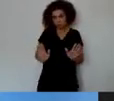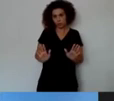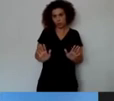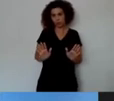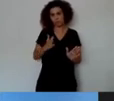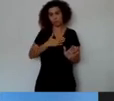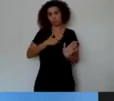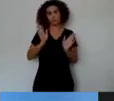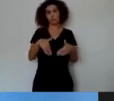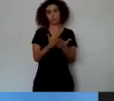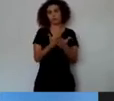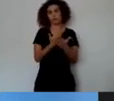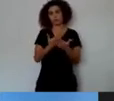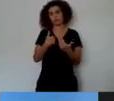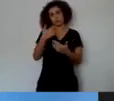de estudo